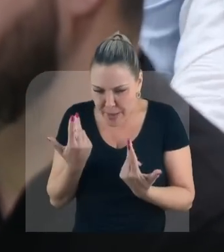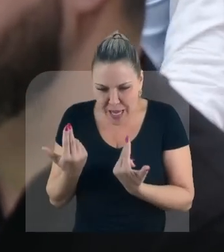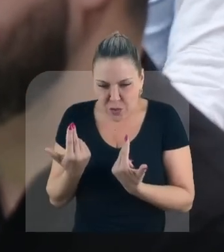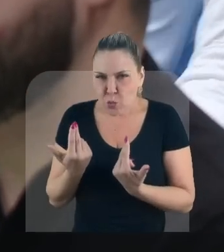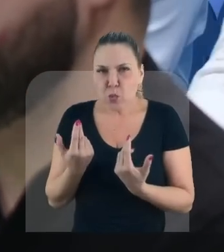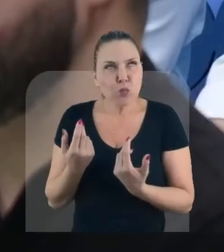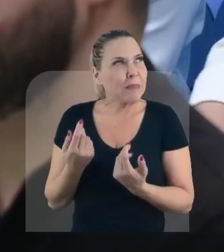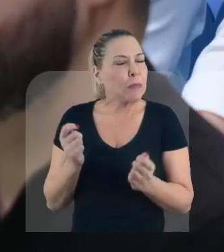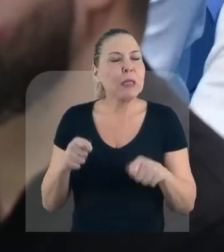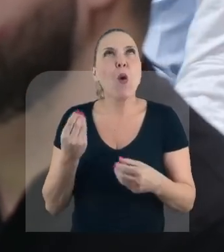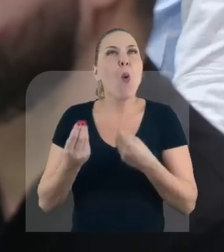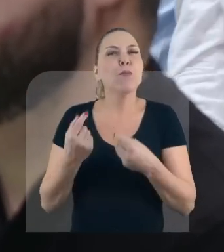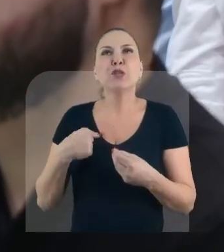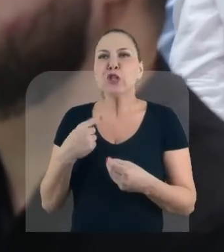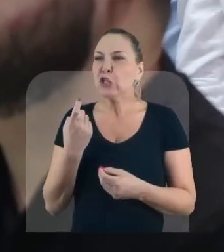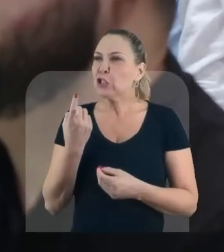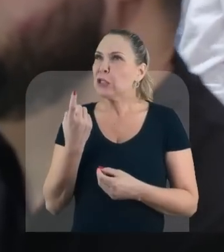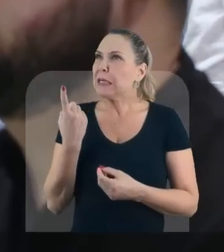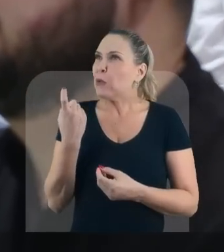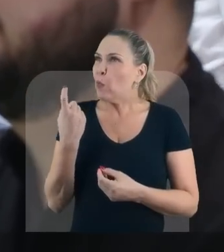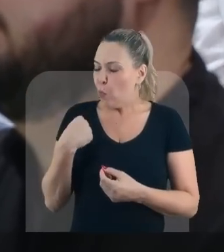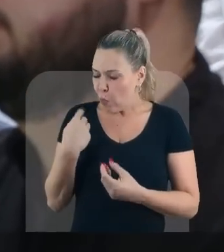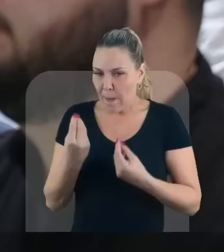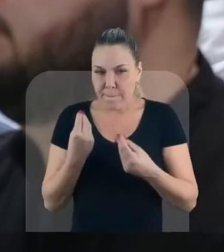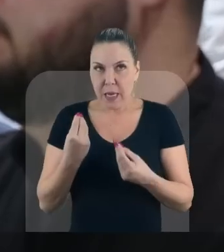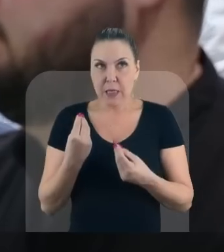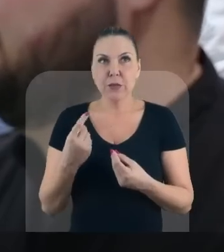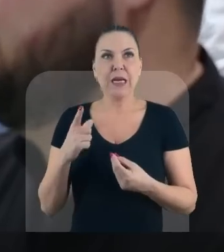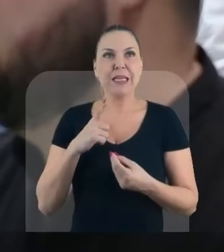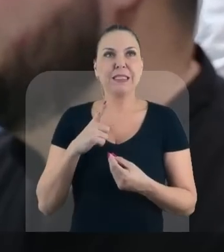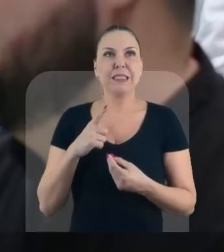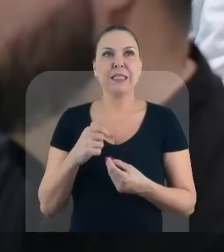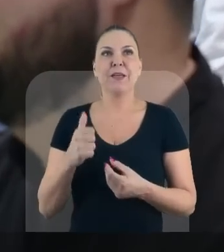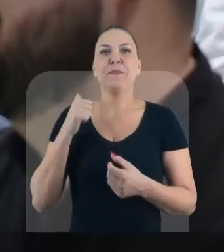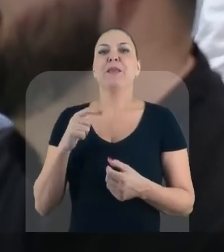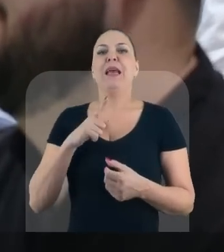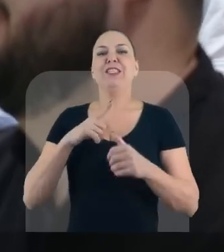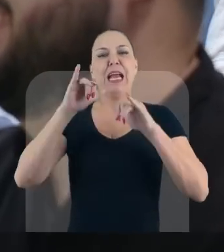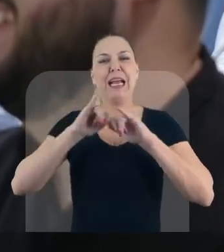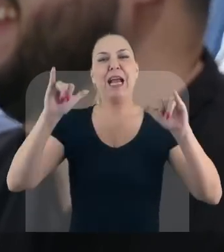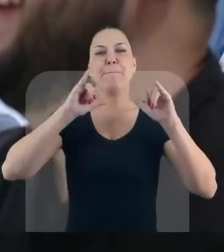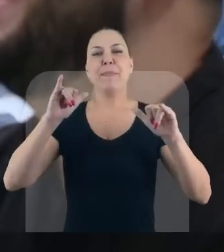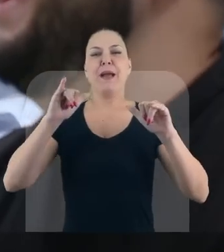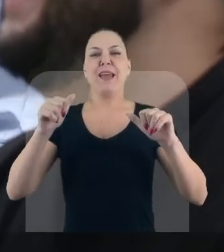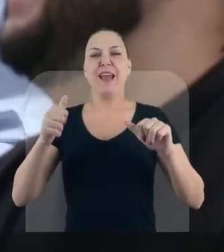falou. Aí, eu tava na aula, era Zoom, coloquei um plano de fundo tirando com feminista. Campanha, sabe? Era...